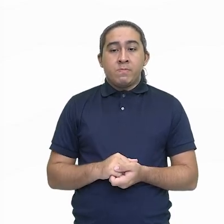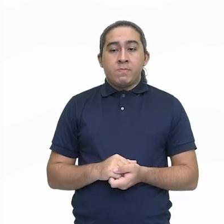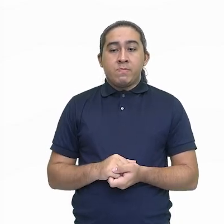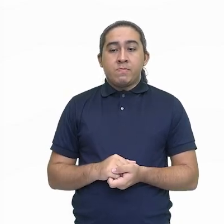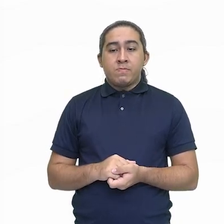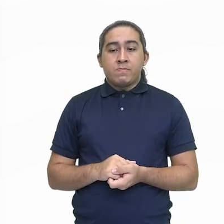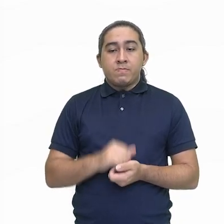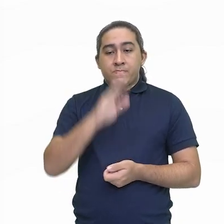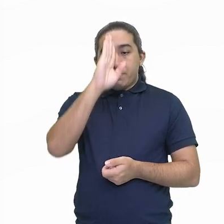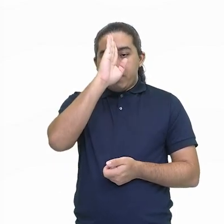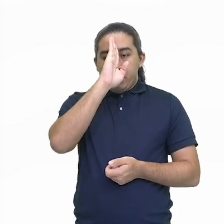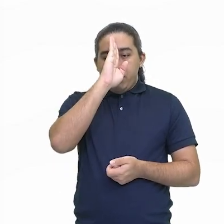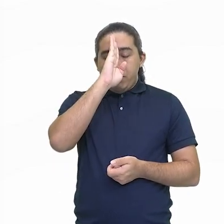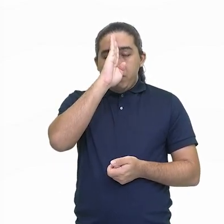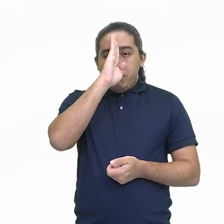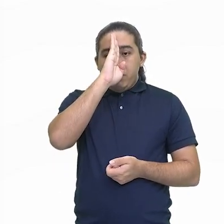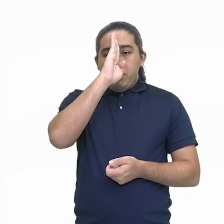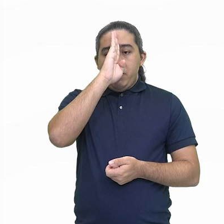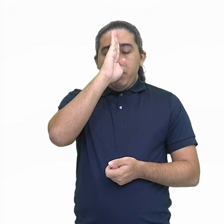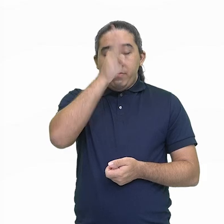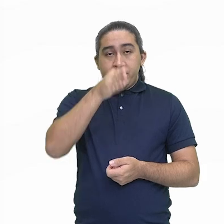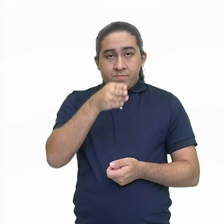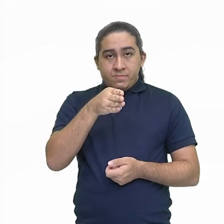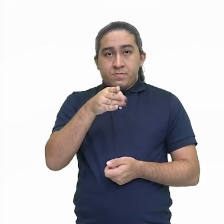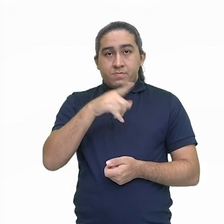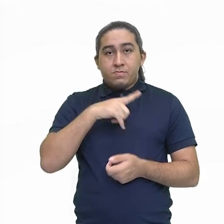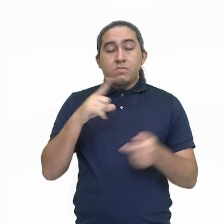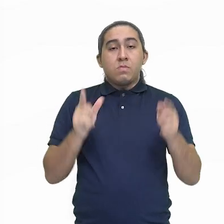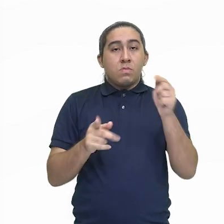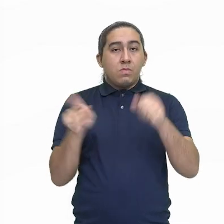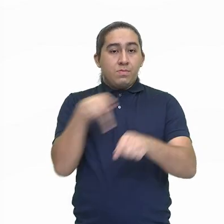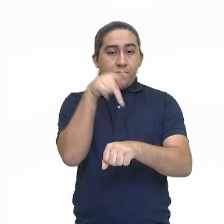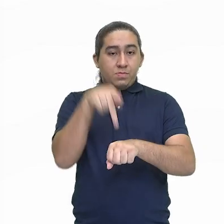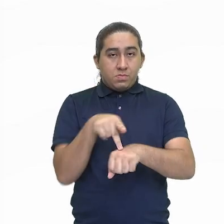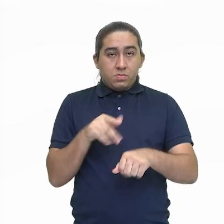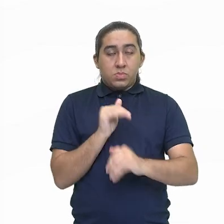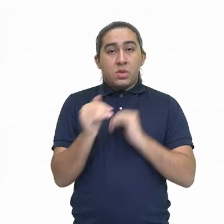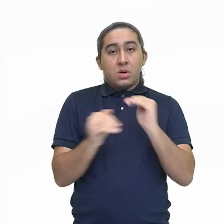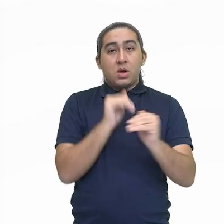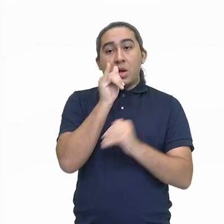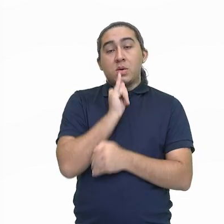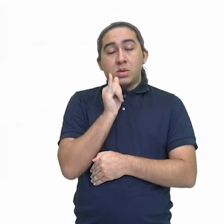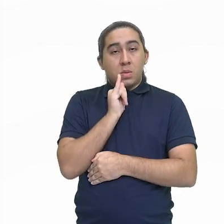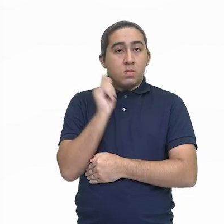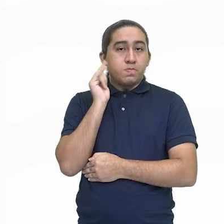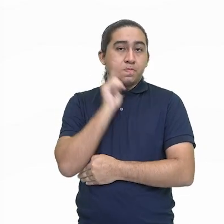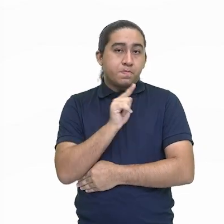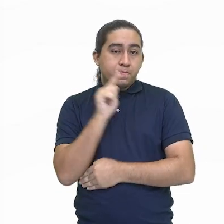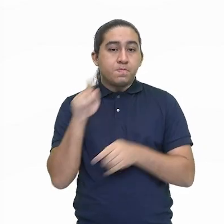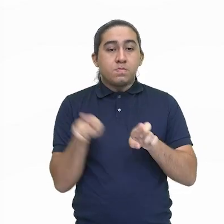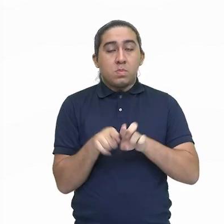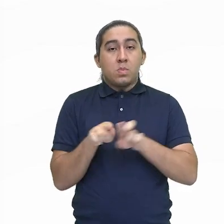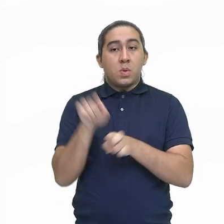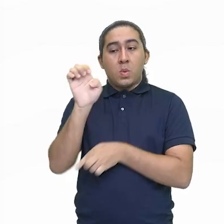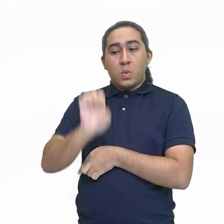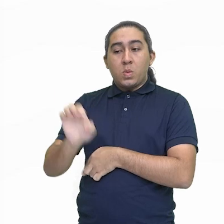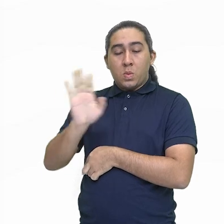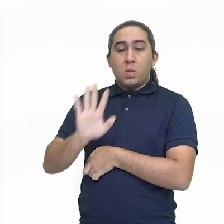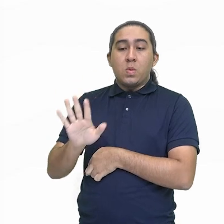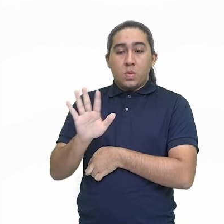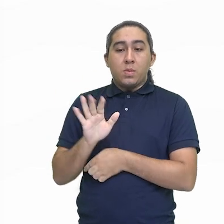destinos principais, né, nós temos aí países desenvolvidos, como os Estados Unidos, o continente europeu, né, onde a gente tem